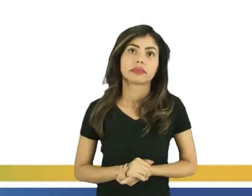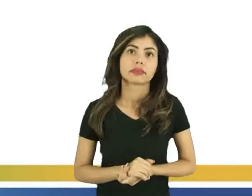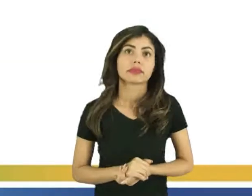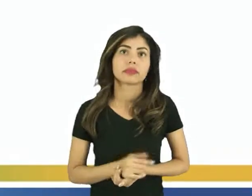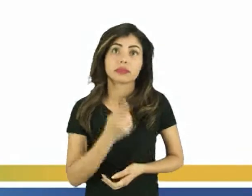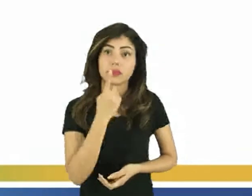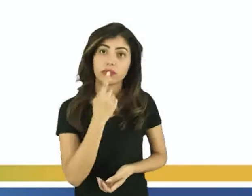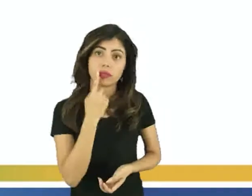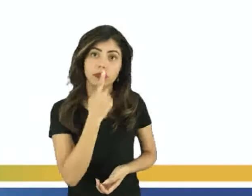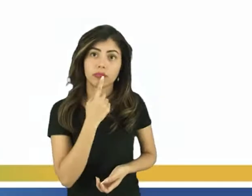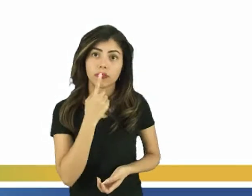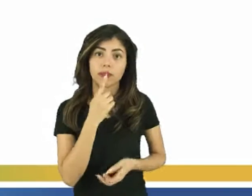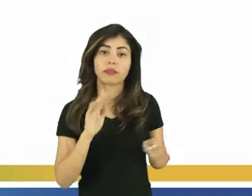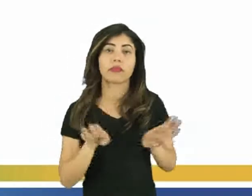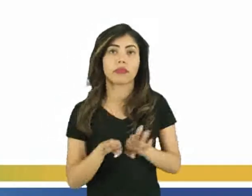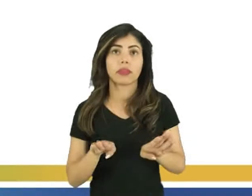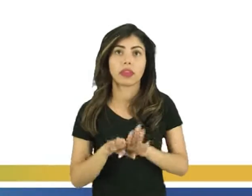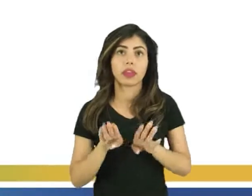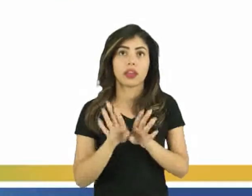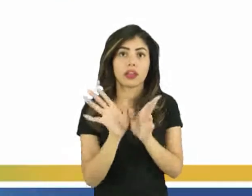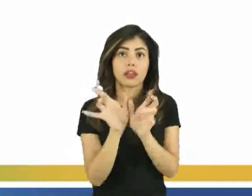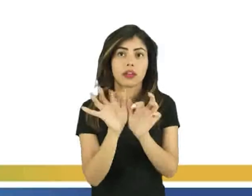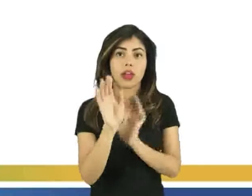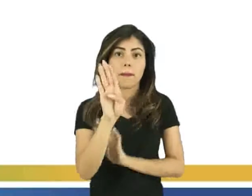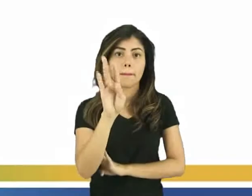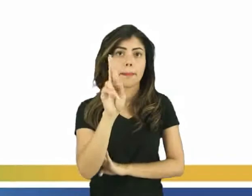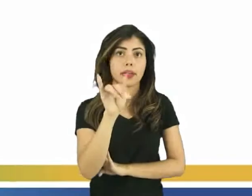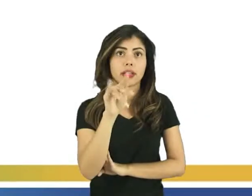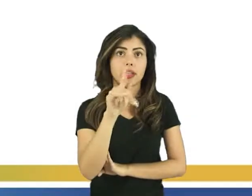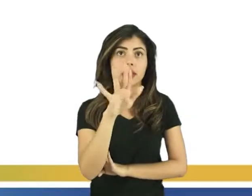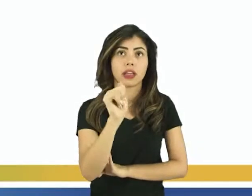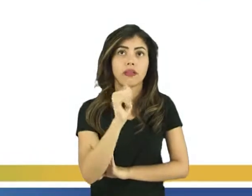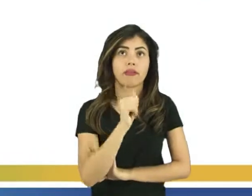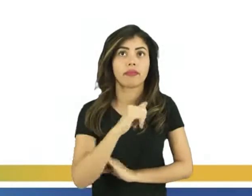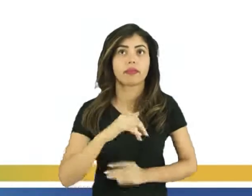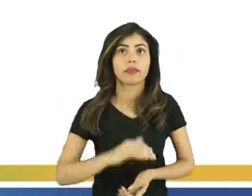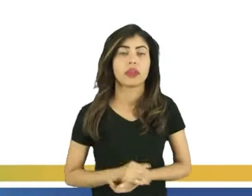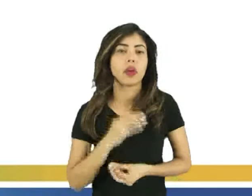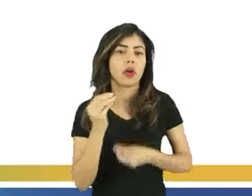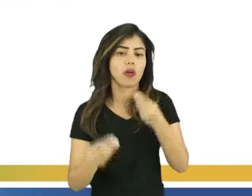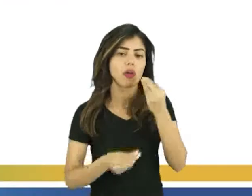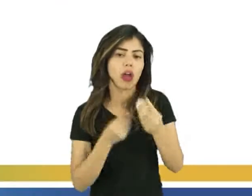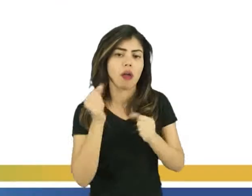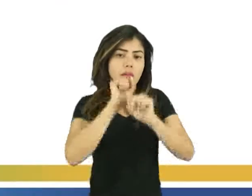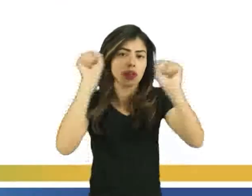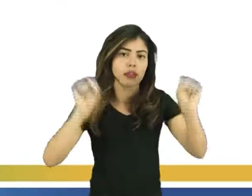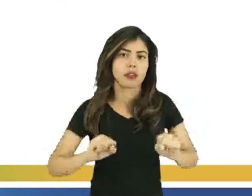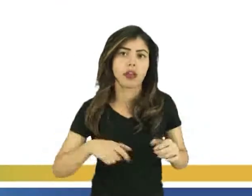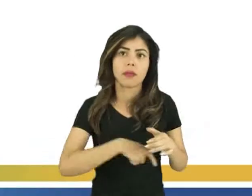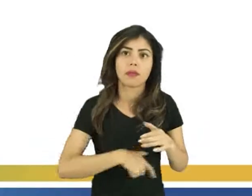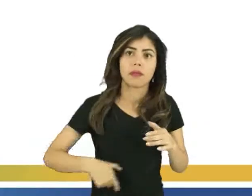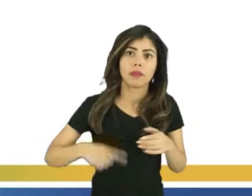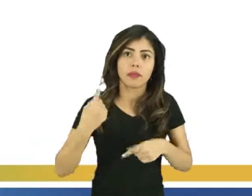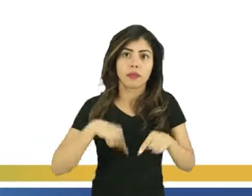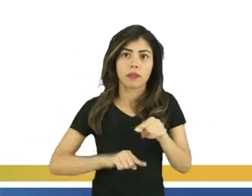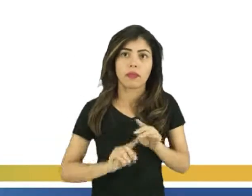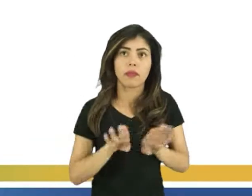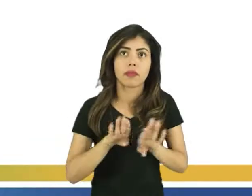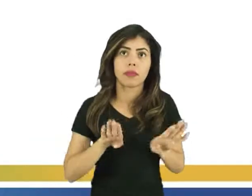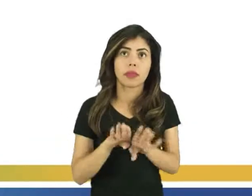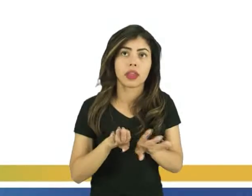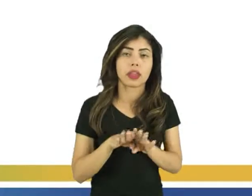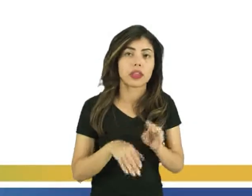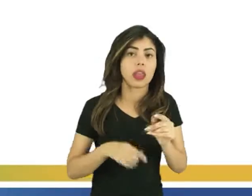boca, nós temos aí as brânquias. E como que é o sistema digestório e a reprodução